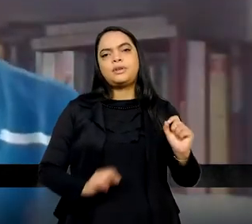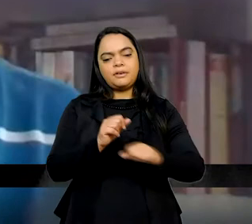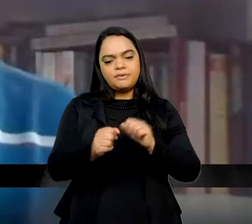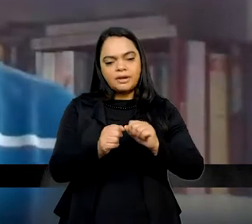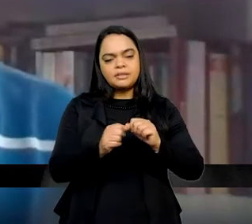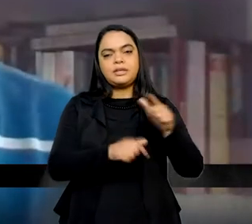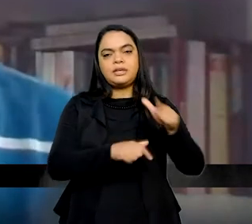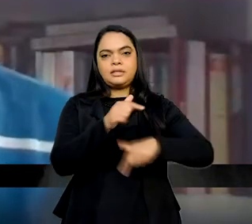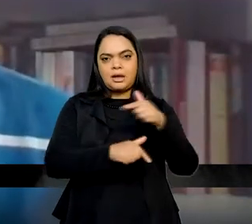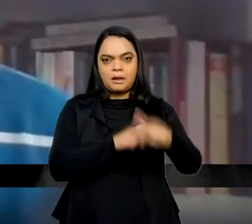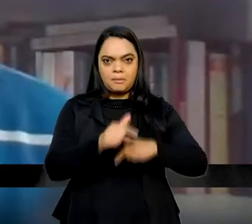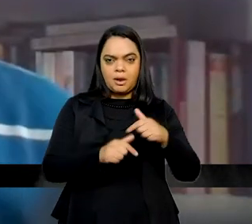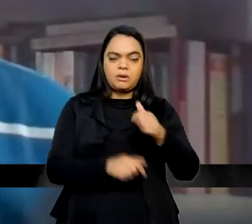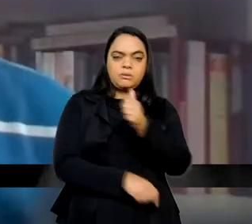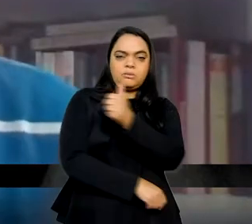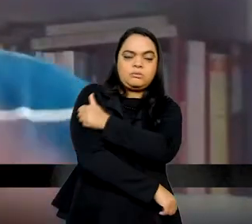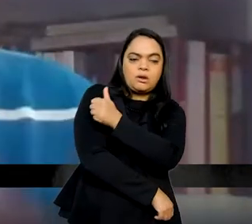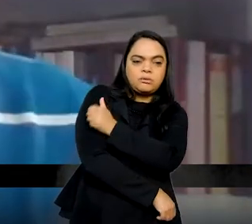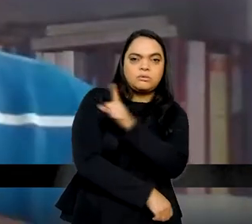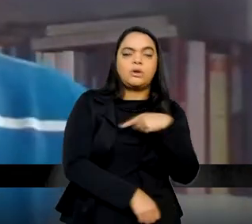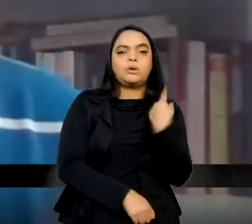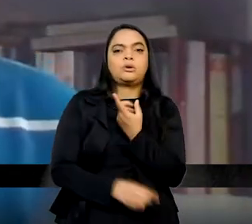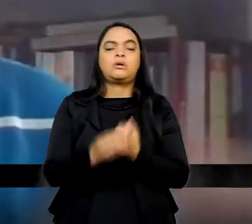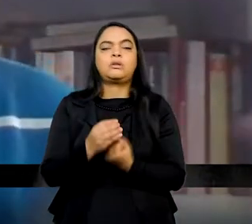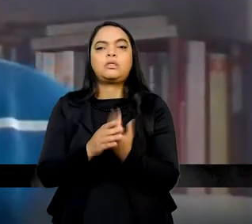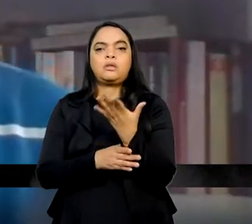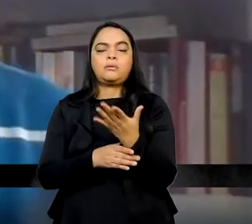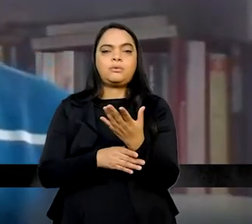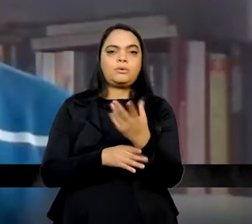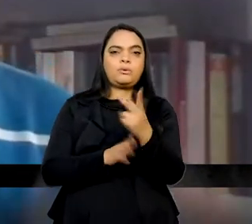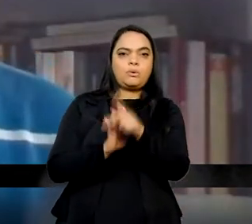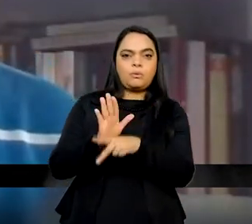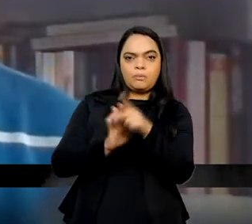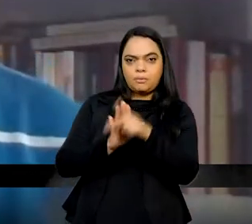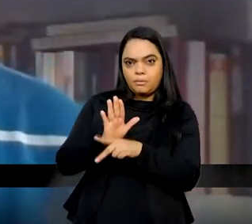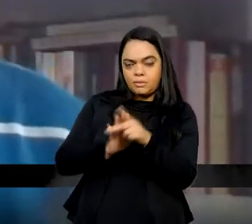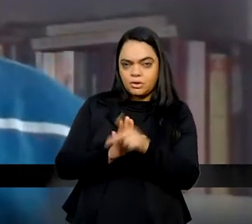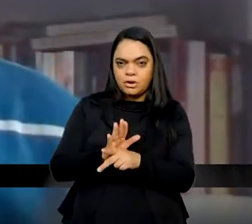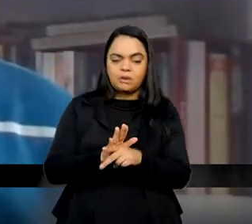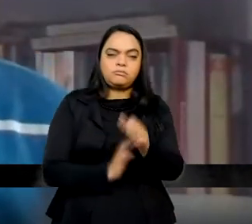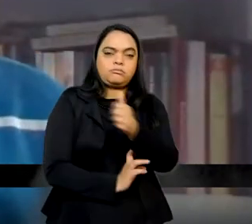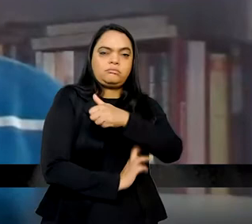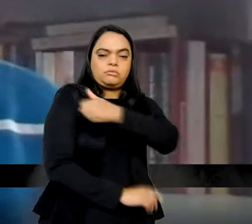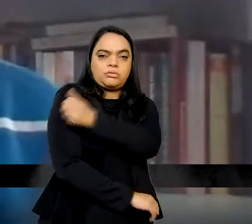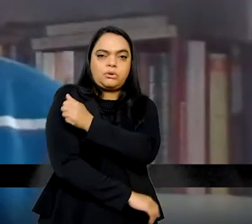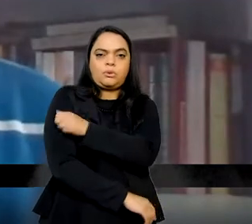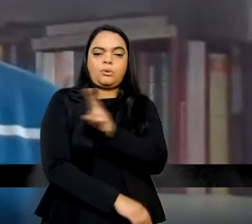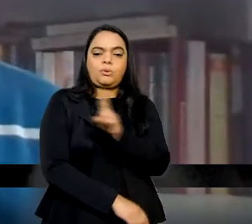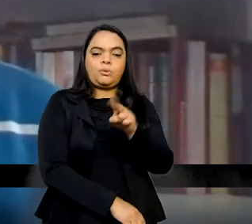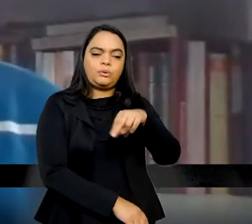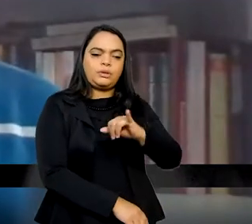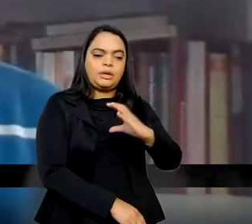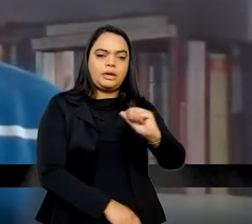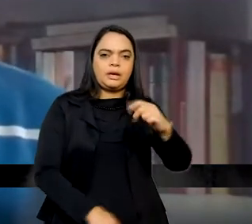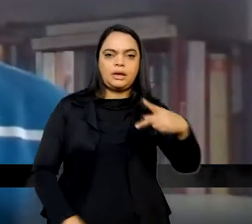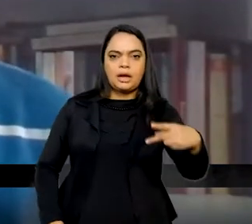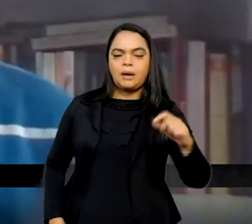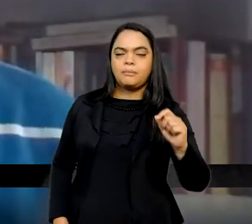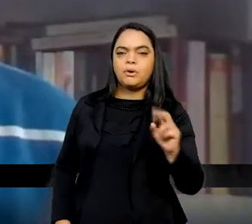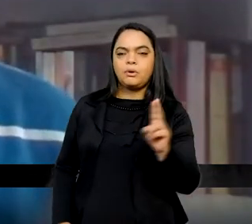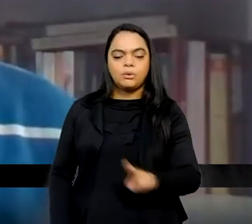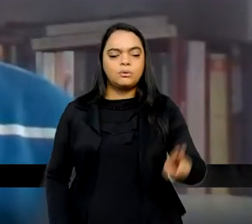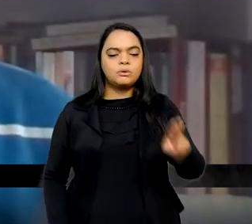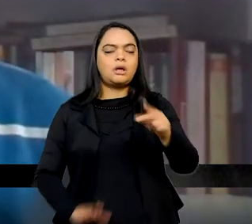nós colocamos esse projeto, que aí os nossos alunos da Unicap utilizavam juntamente